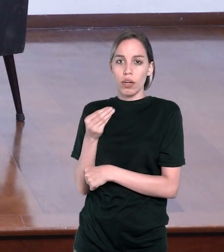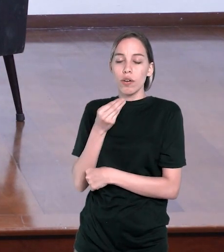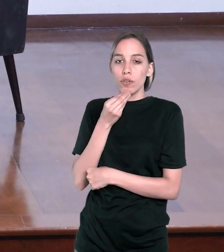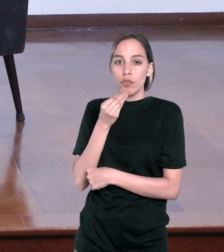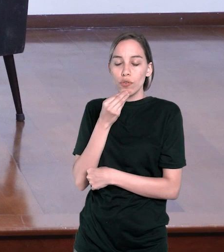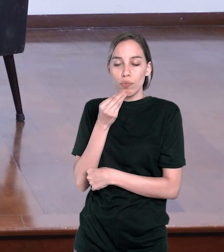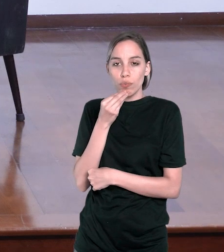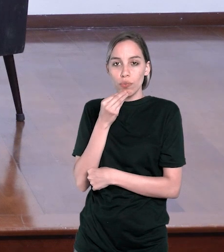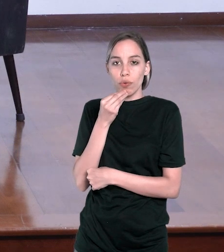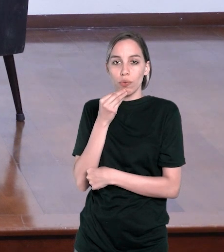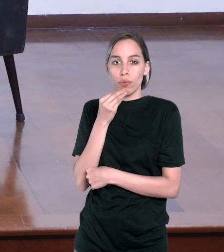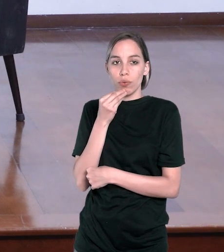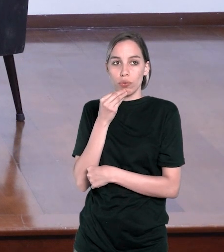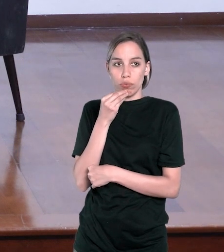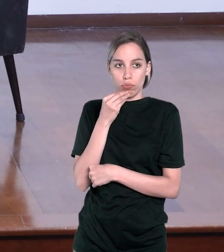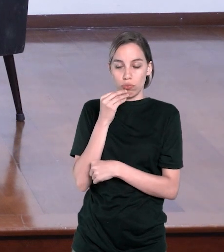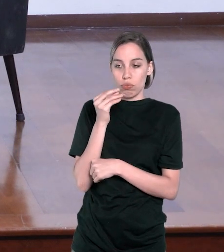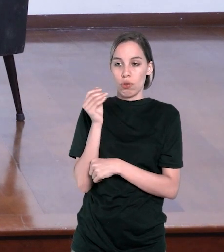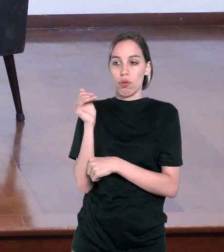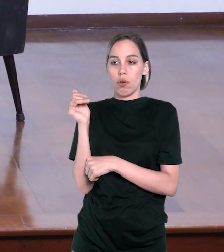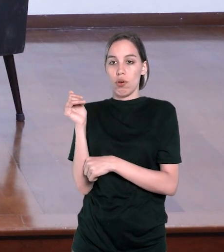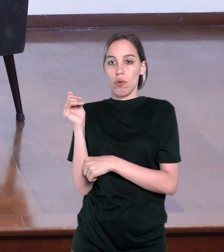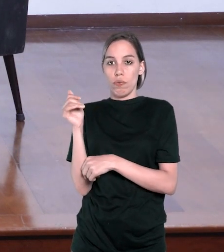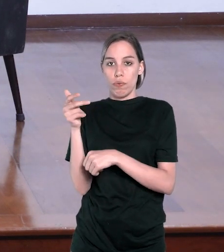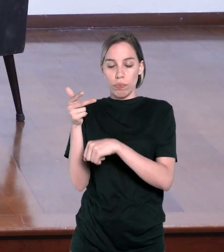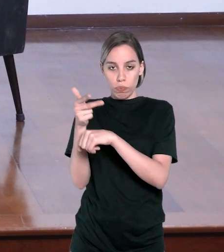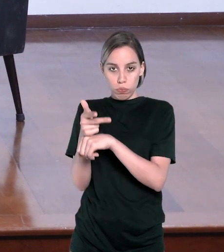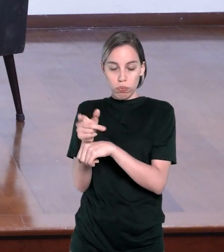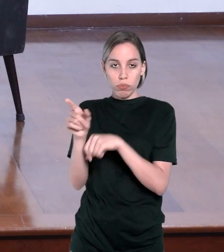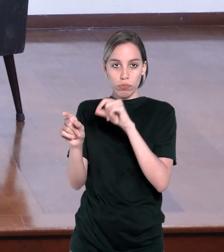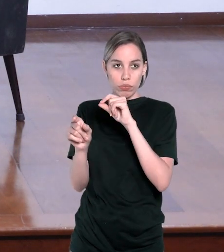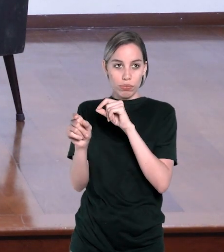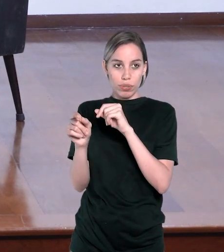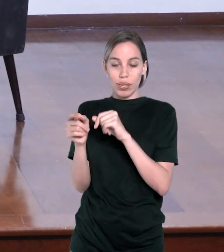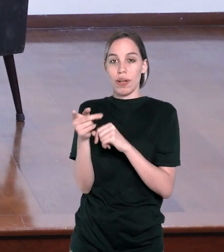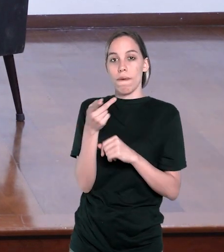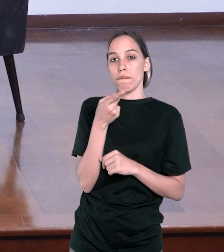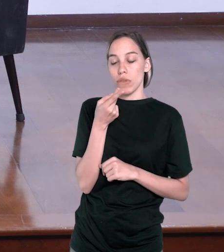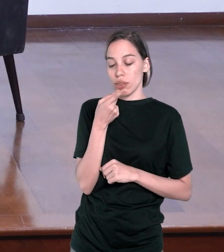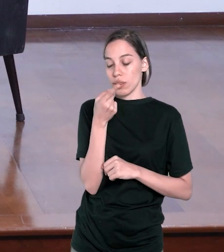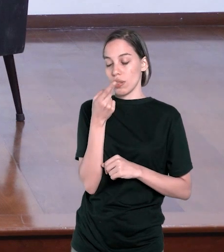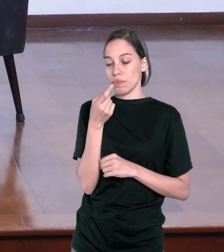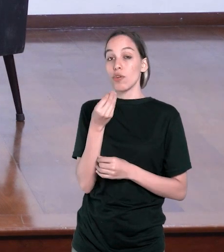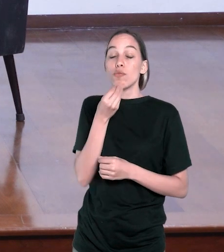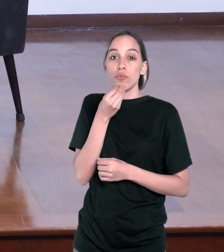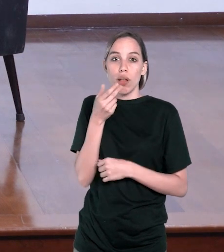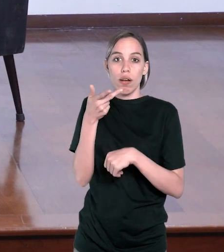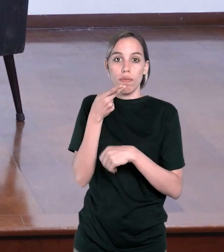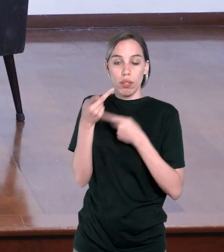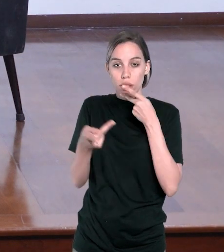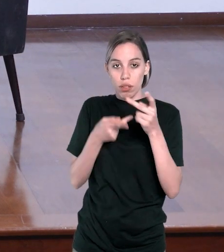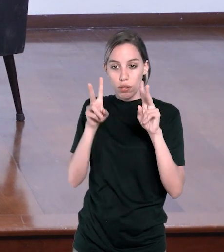o programa, que é uma breve fala de cada um dos livros, tá? A gente vai fazer uma edição depois com